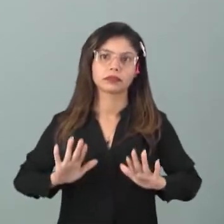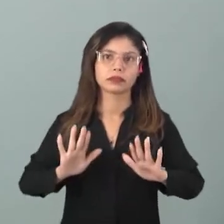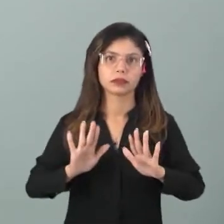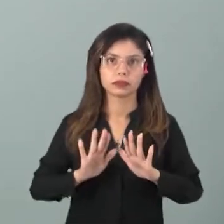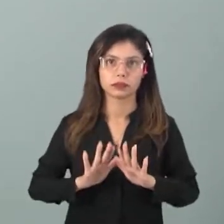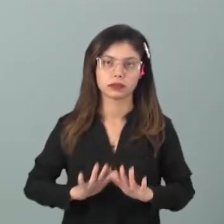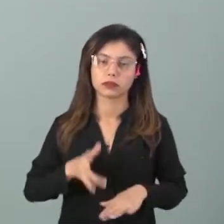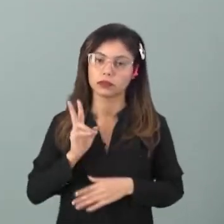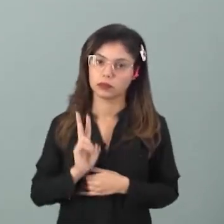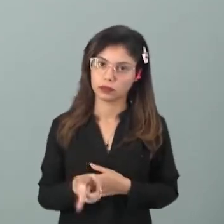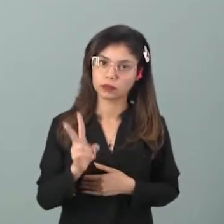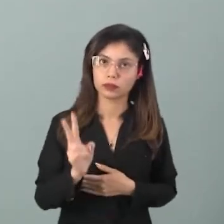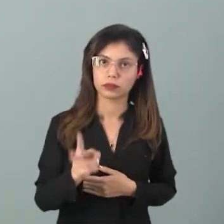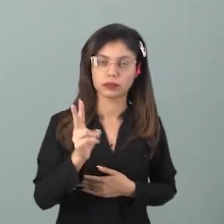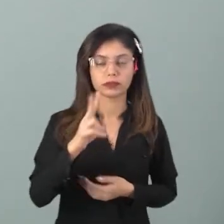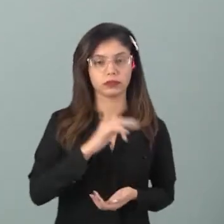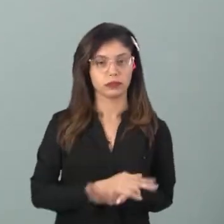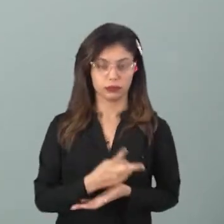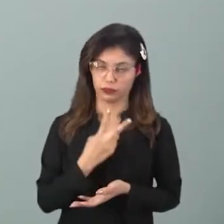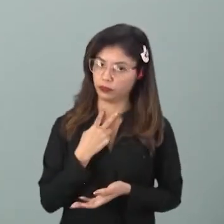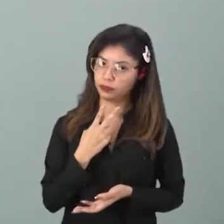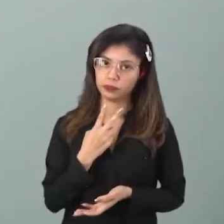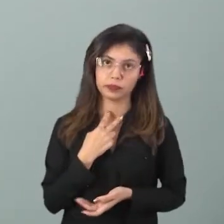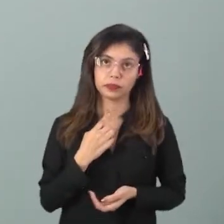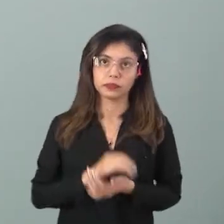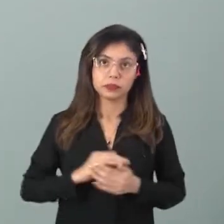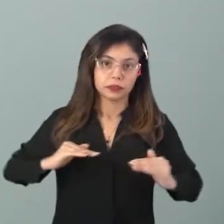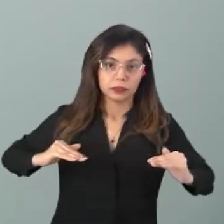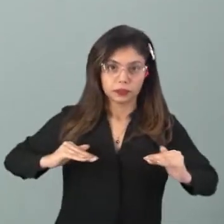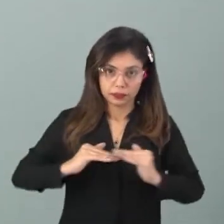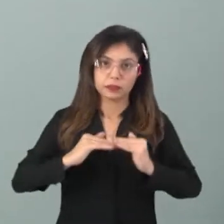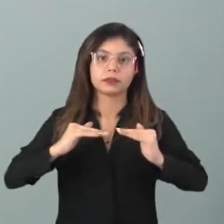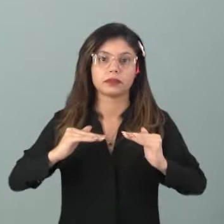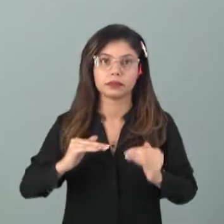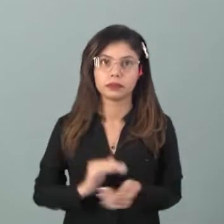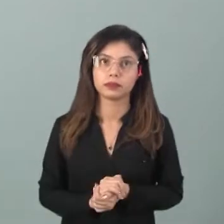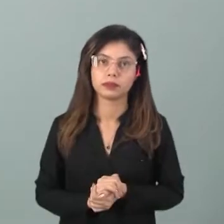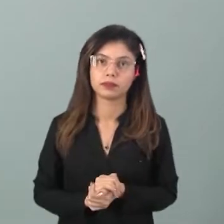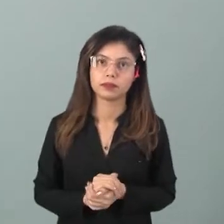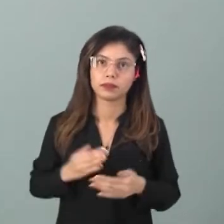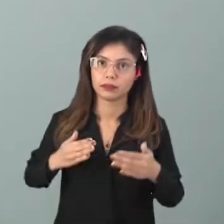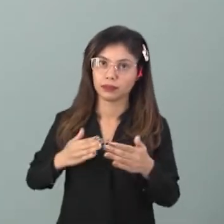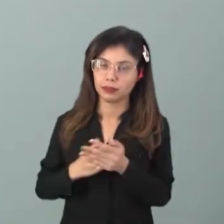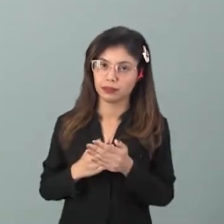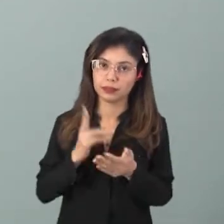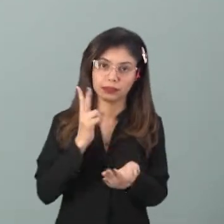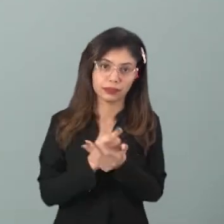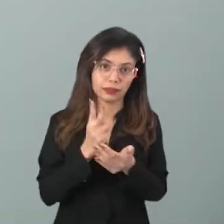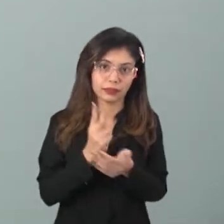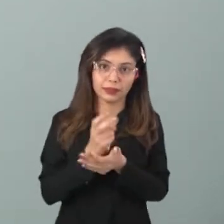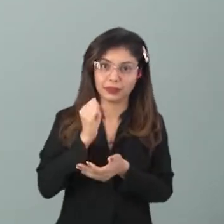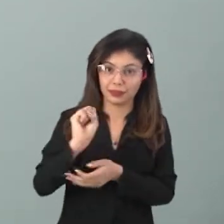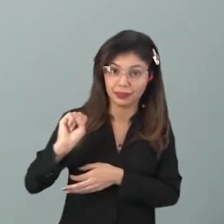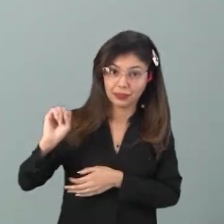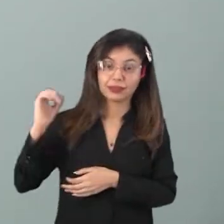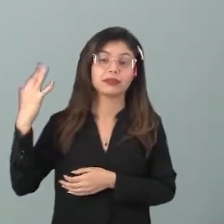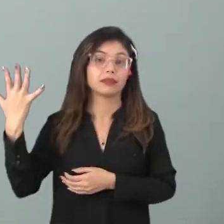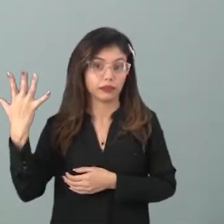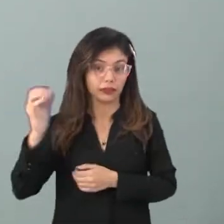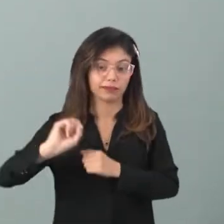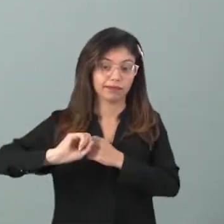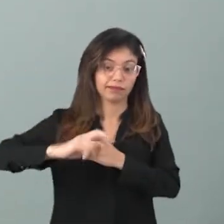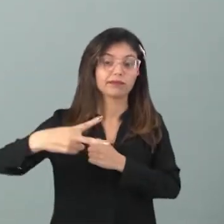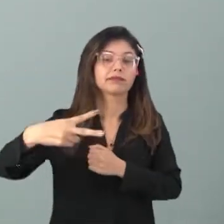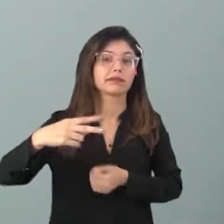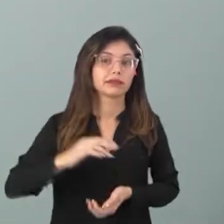forma contínua, tá? E não podem se encostar, vão acontecer no limite das placas. Se caso acabem,